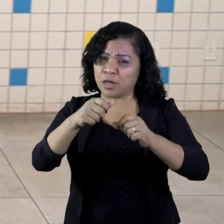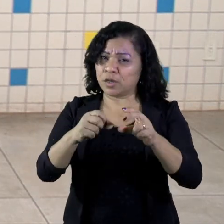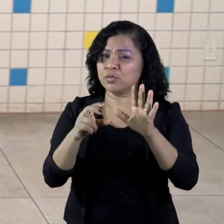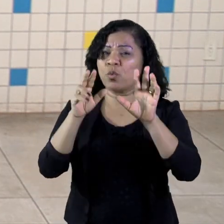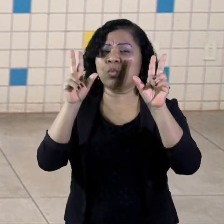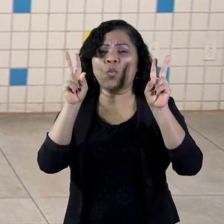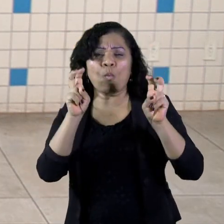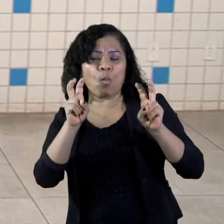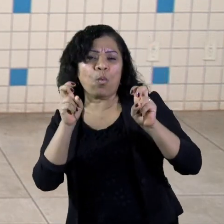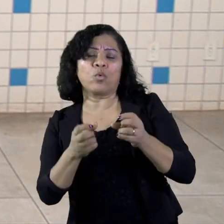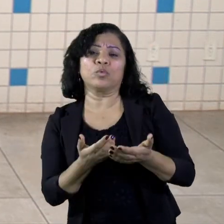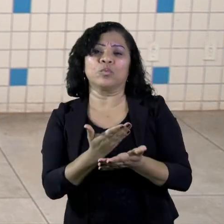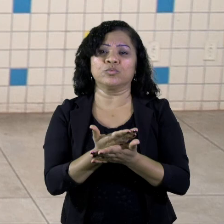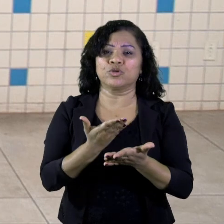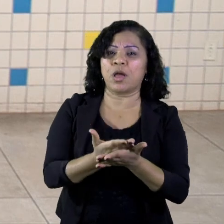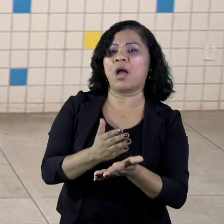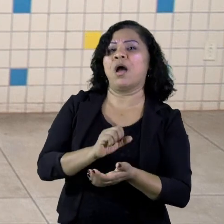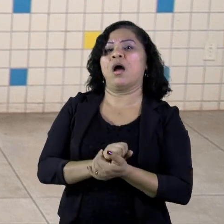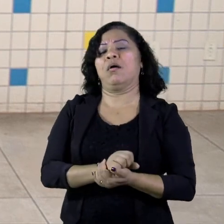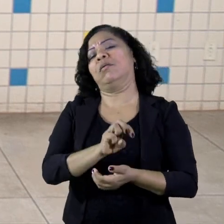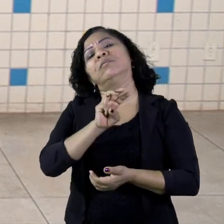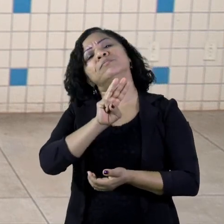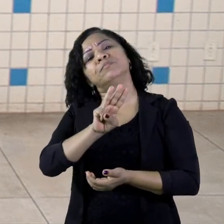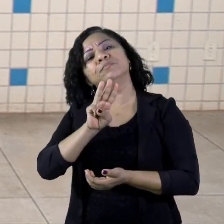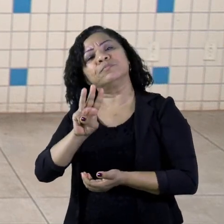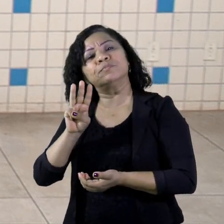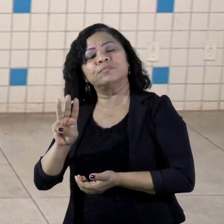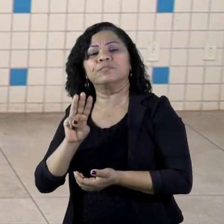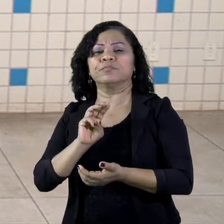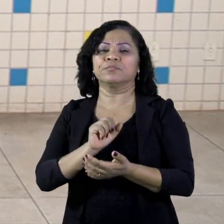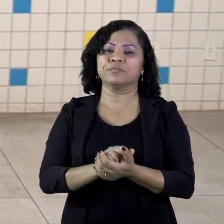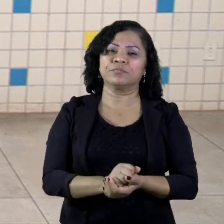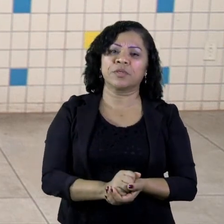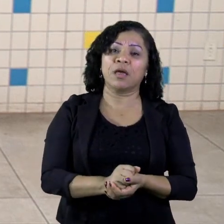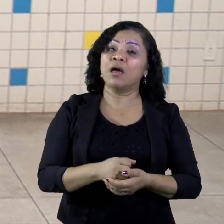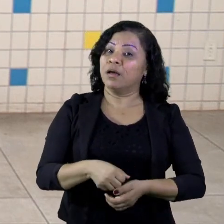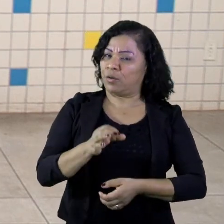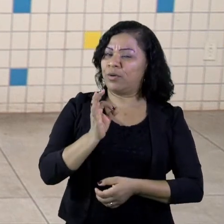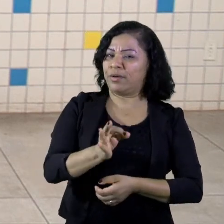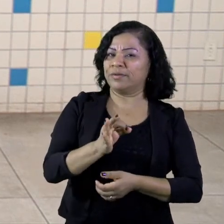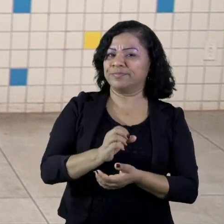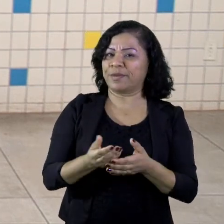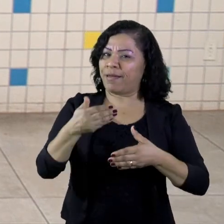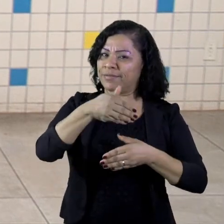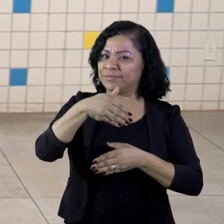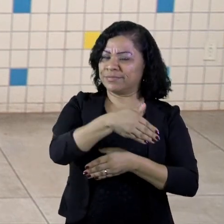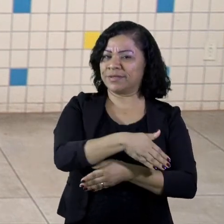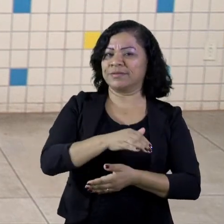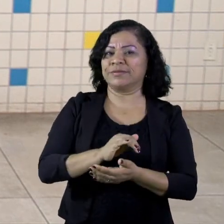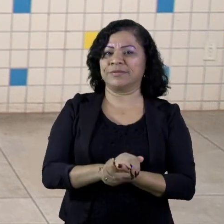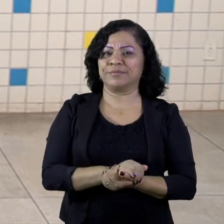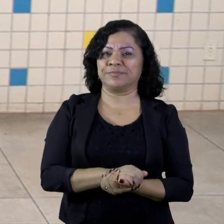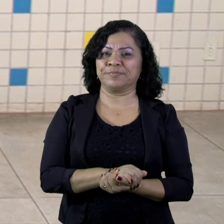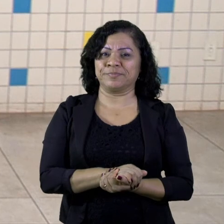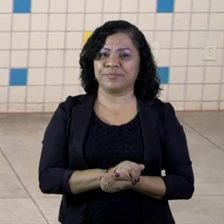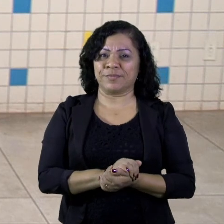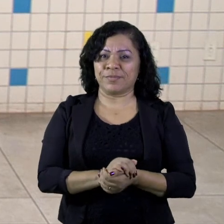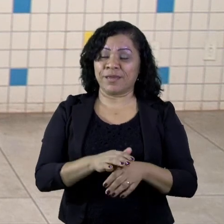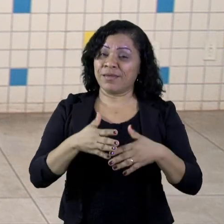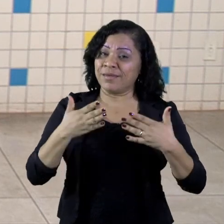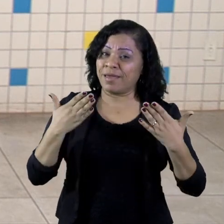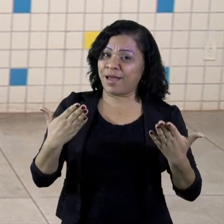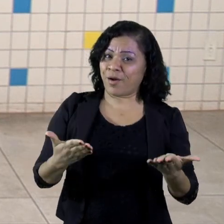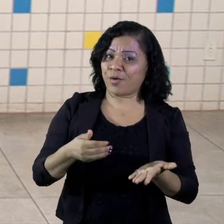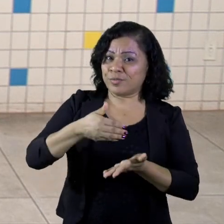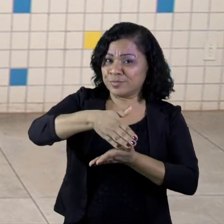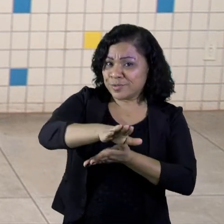o educacãopalmas.com.br, certo? E deixe sempre seu canal